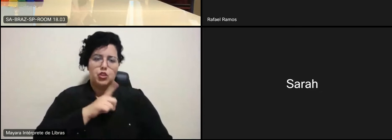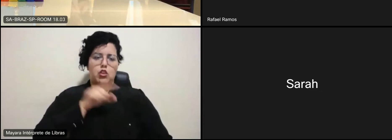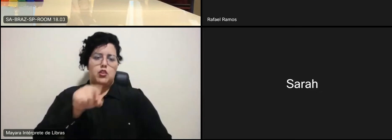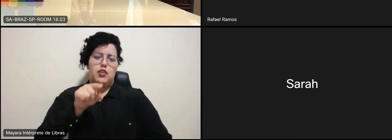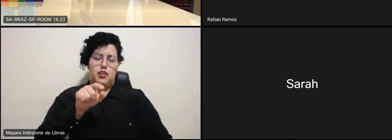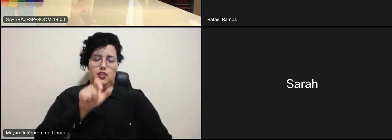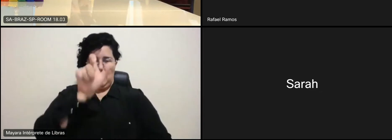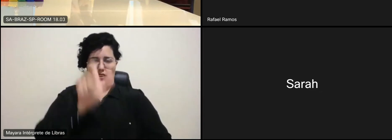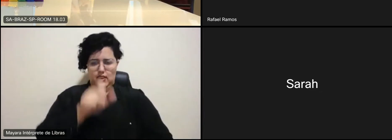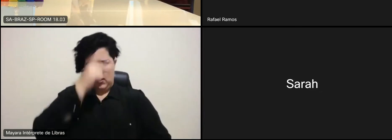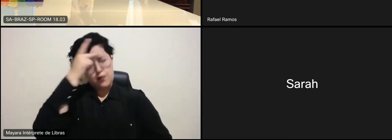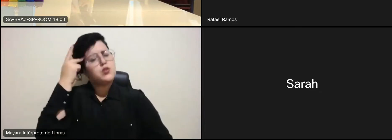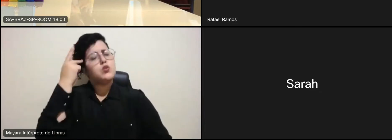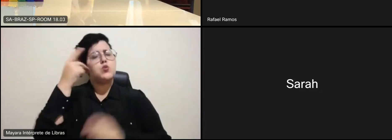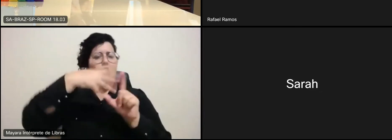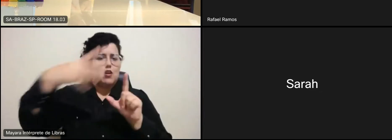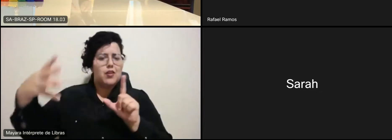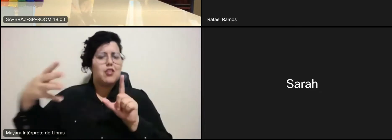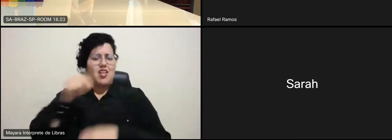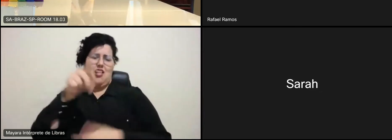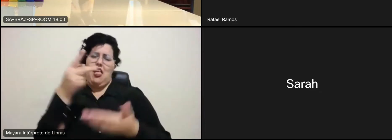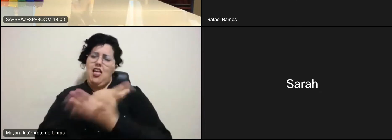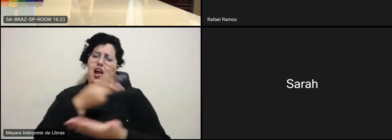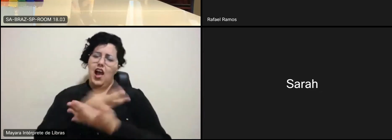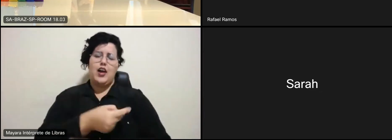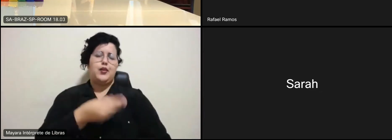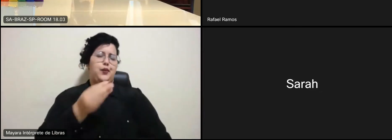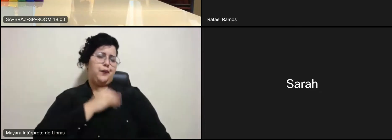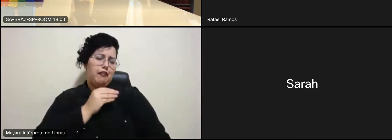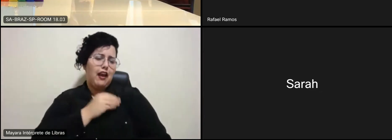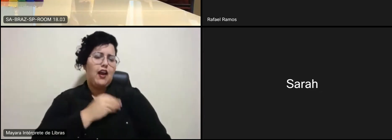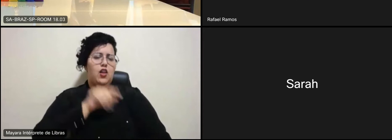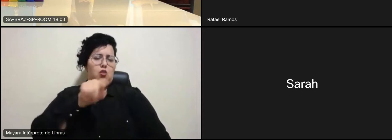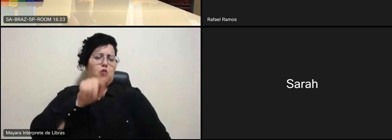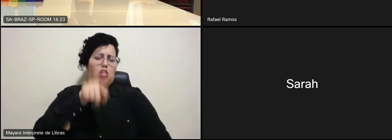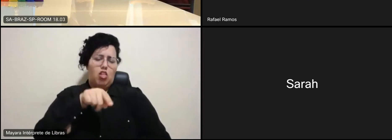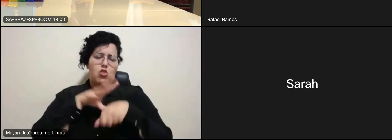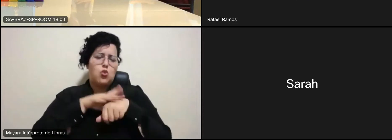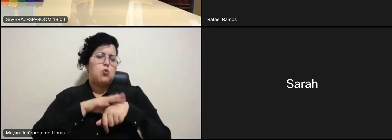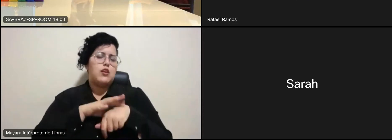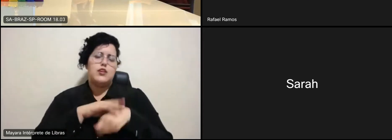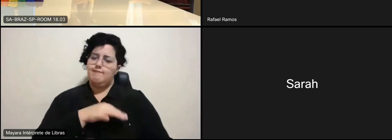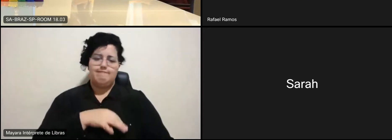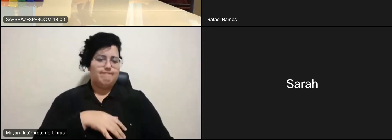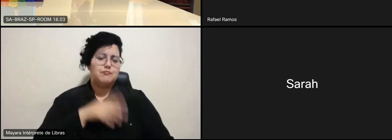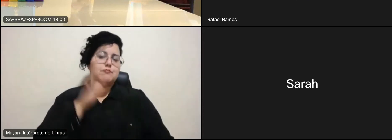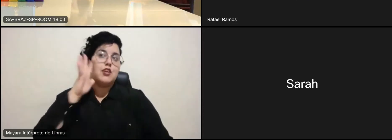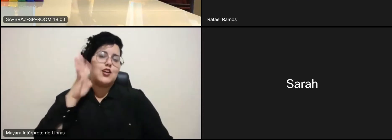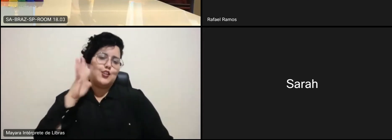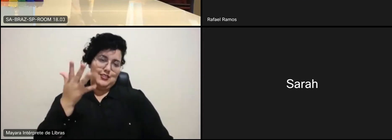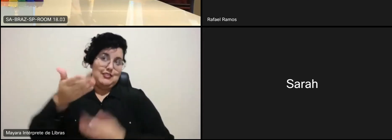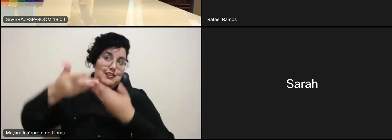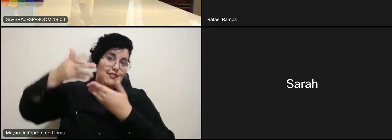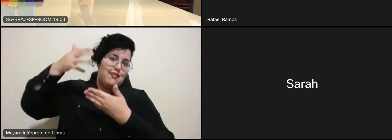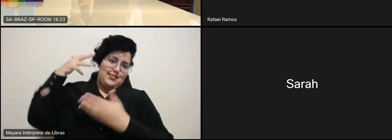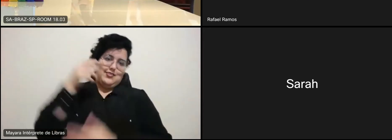homossexual, ser gay é errado. Você imagina, até 90 era uma doença. Então, imagina quem viveu isso